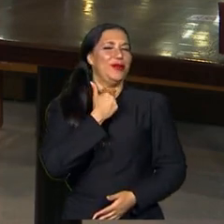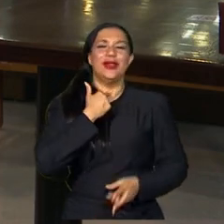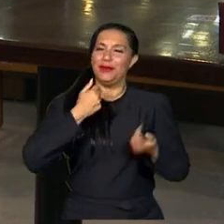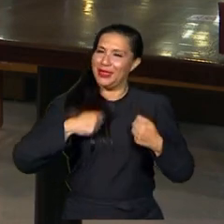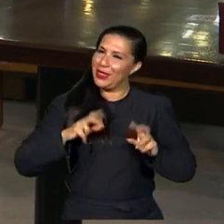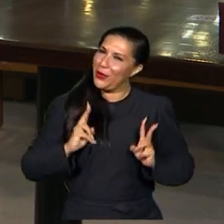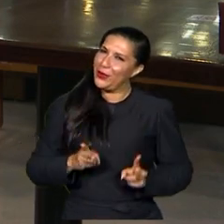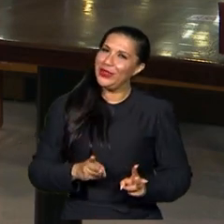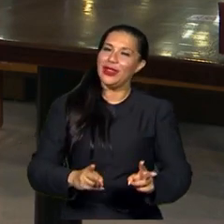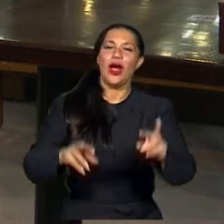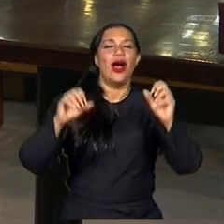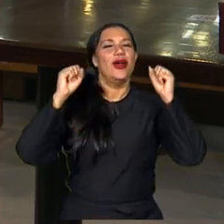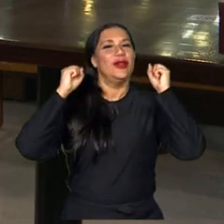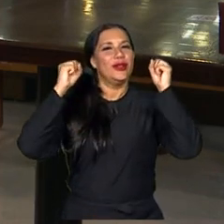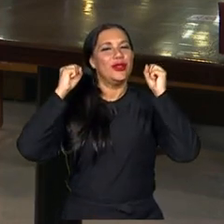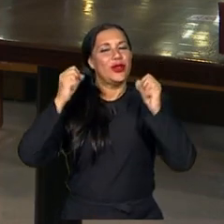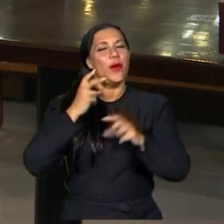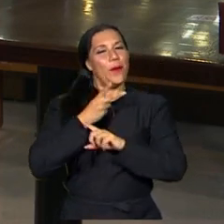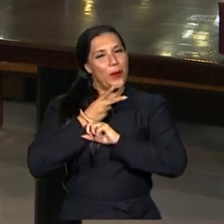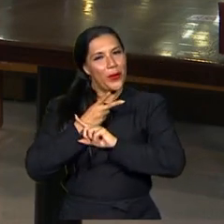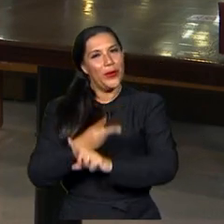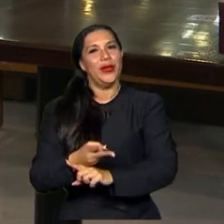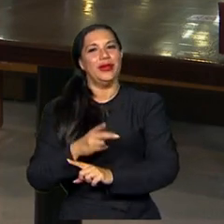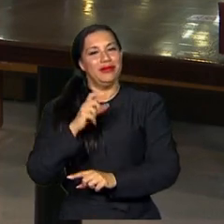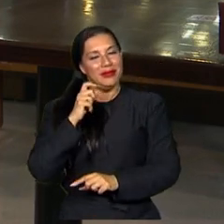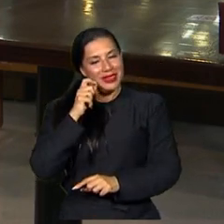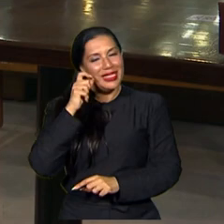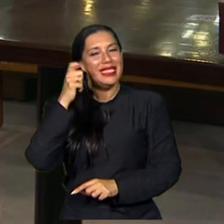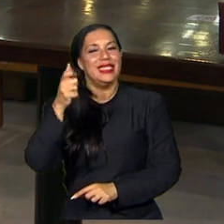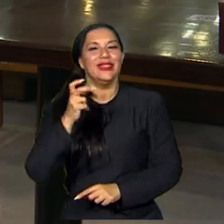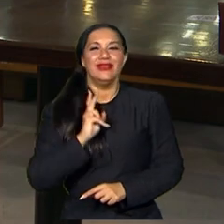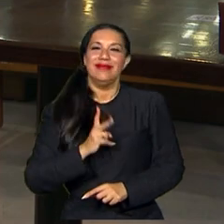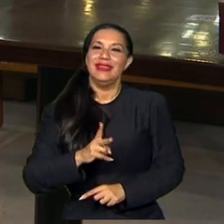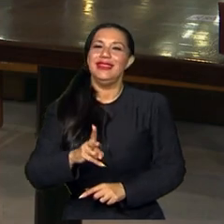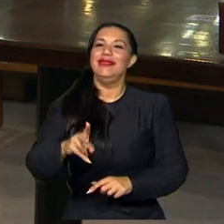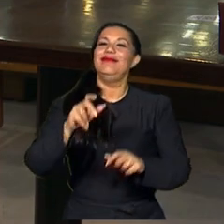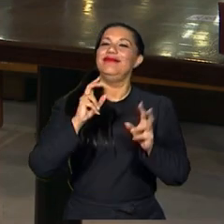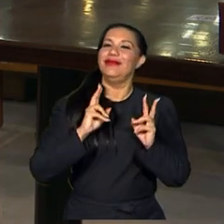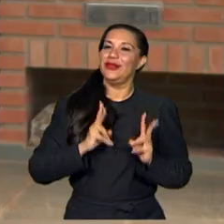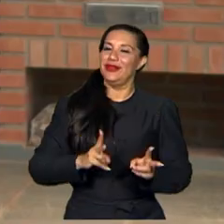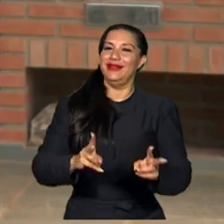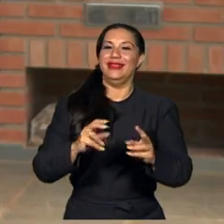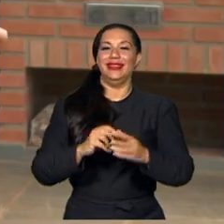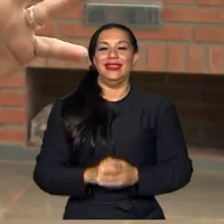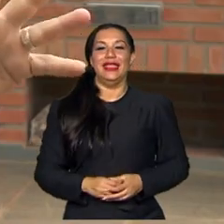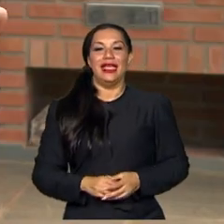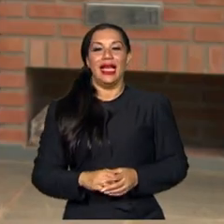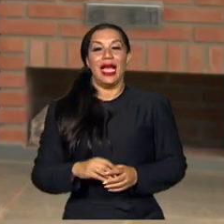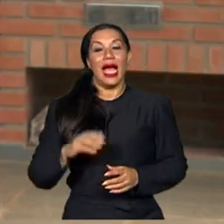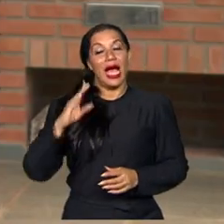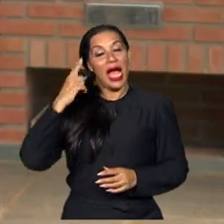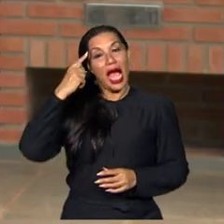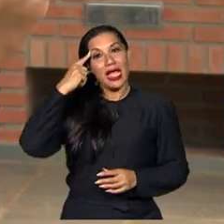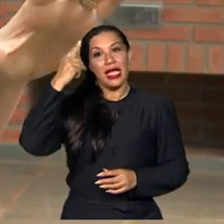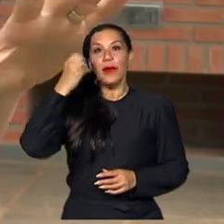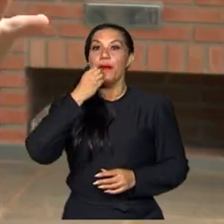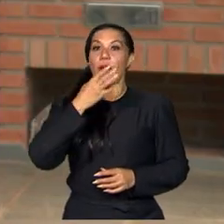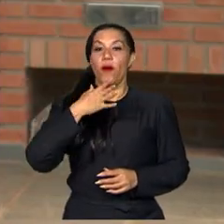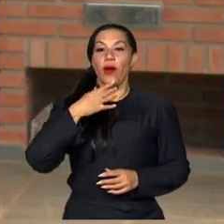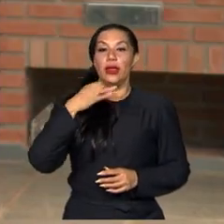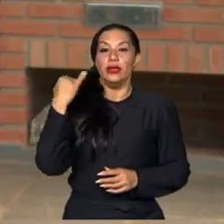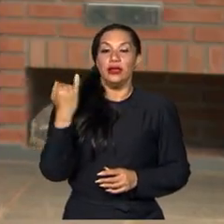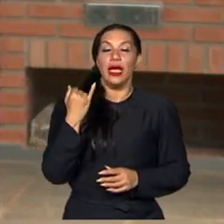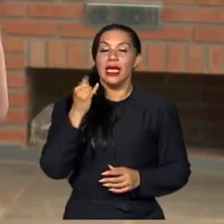continuar. O torcedor vem em busca disso, vem em busca dessa tradição. Então, isso tem que se manter. Essa ideia de pertencimento, ela passa por